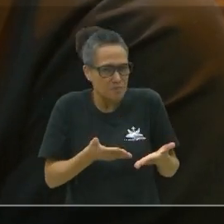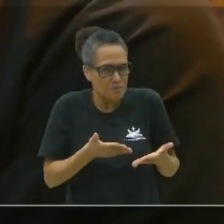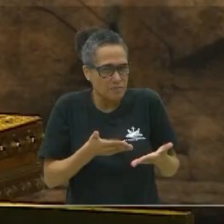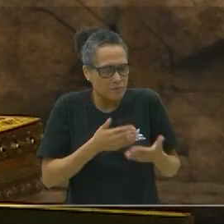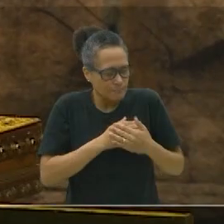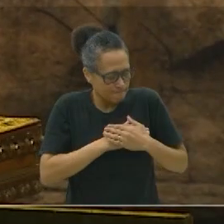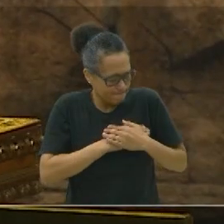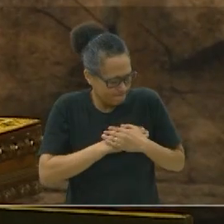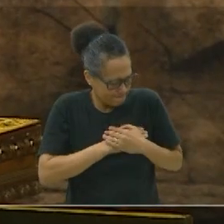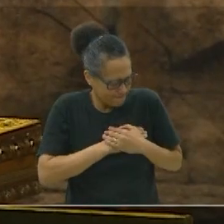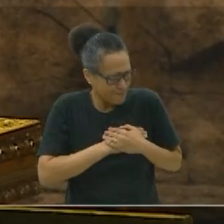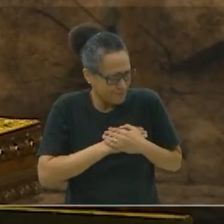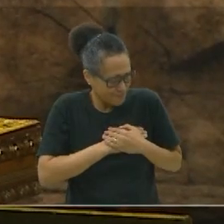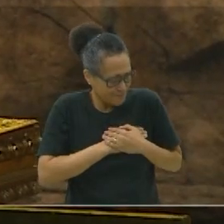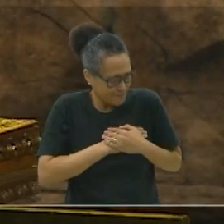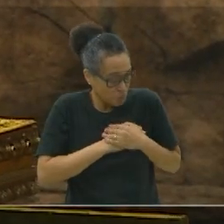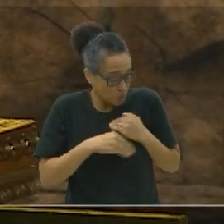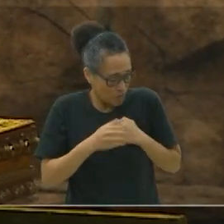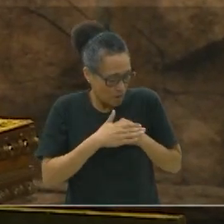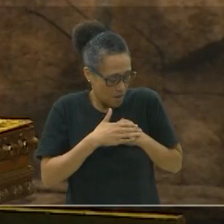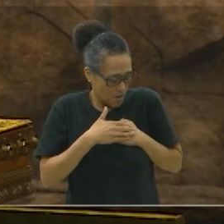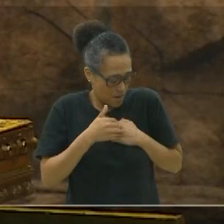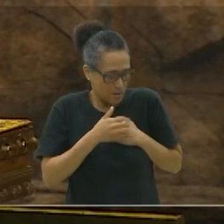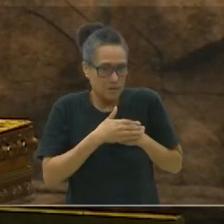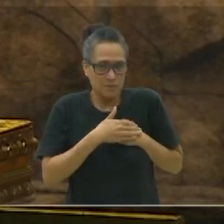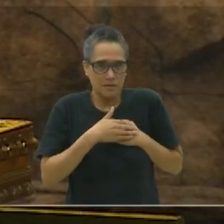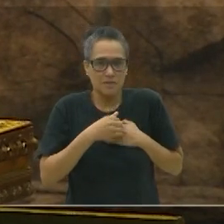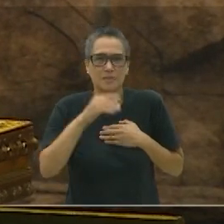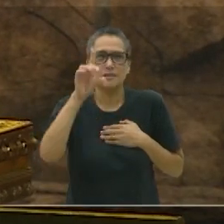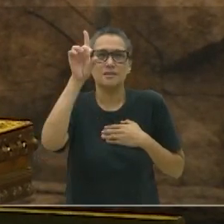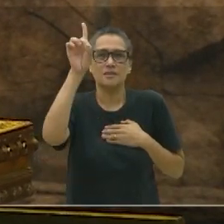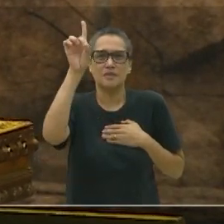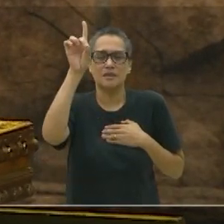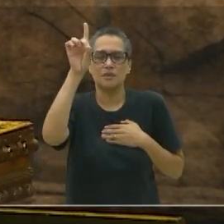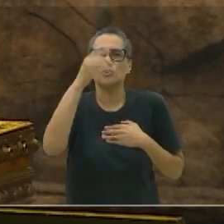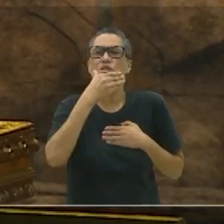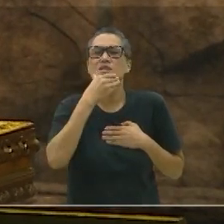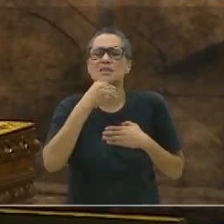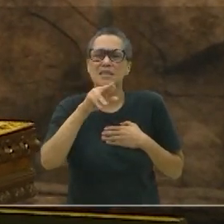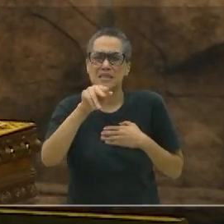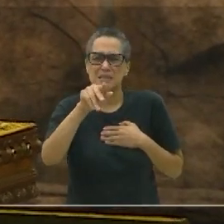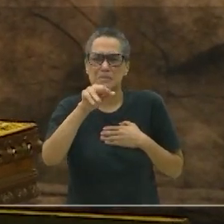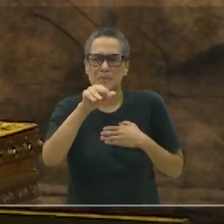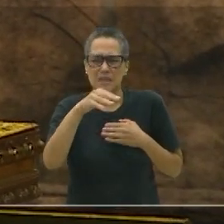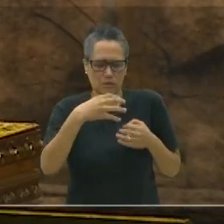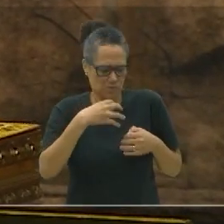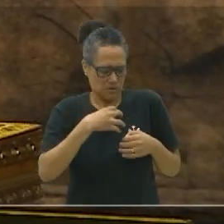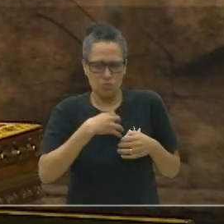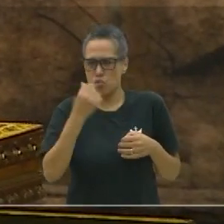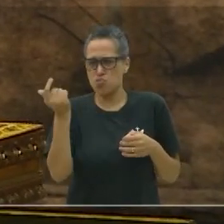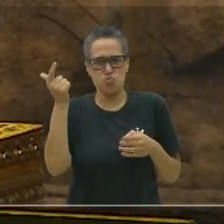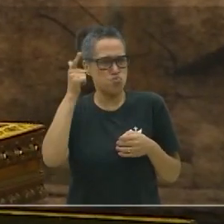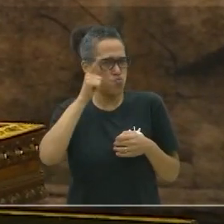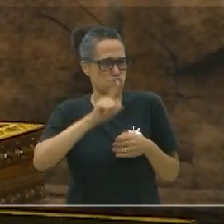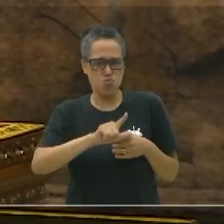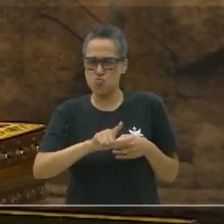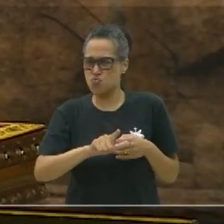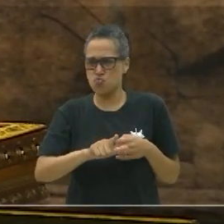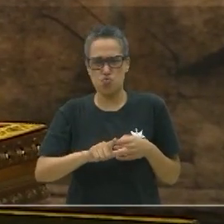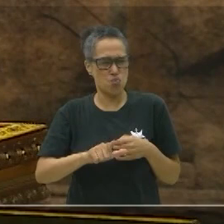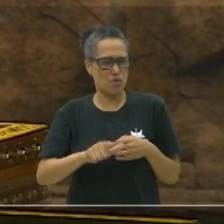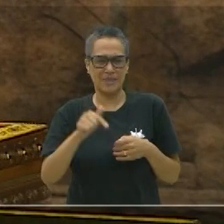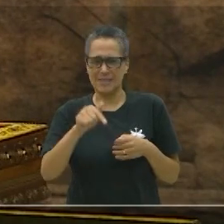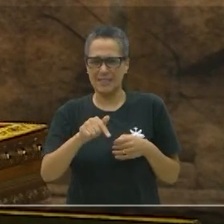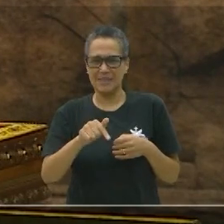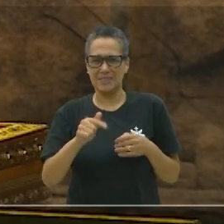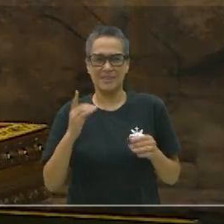É o carinho de Deus, irmãos se sentindo não merecedor deste encontro.